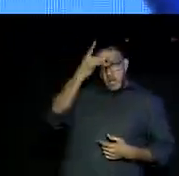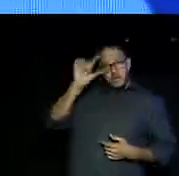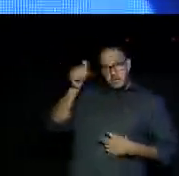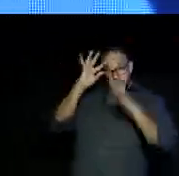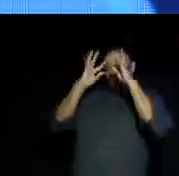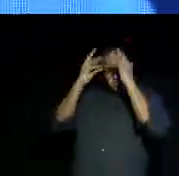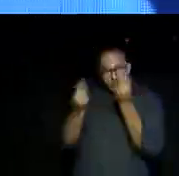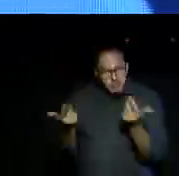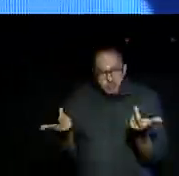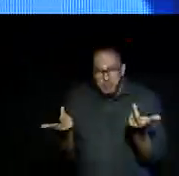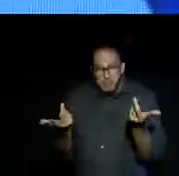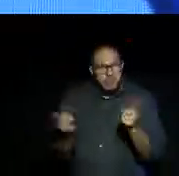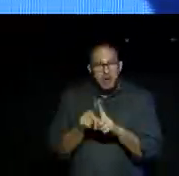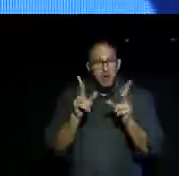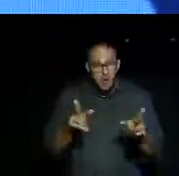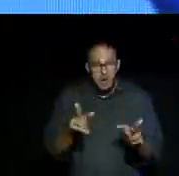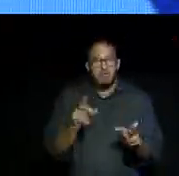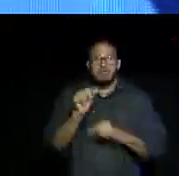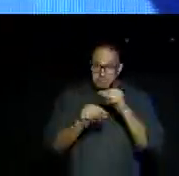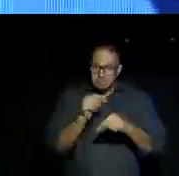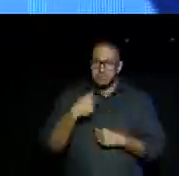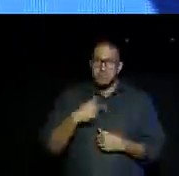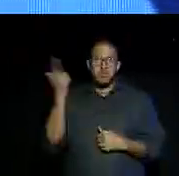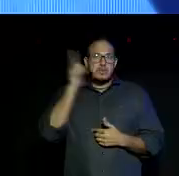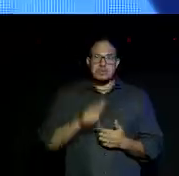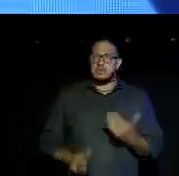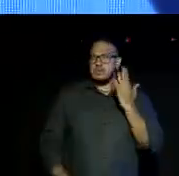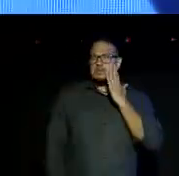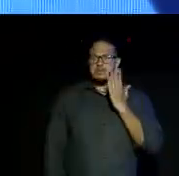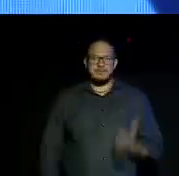Senão, nem isso não dá. Há que conquistá-la.